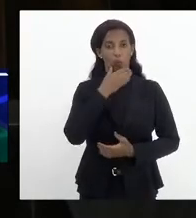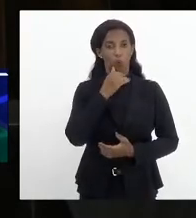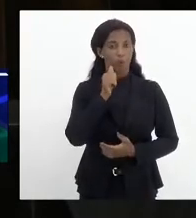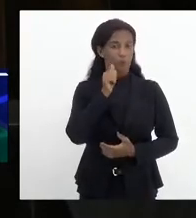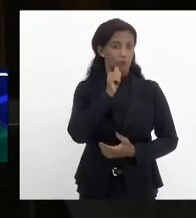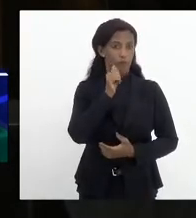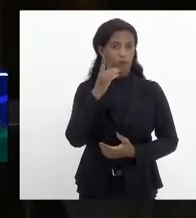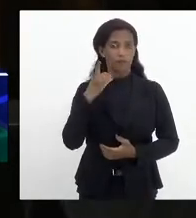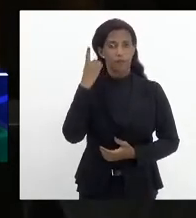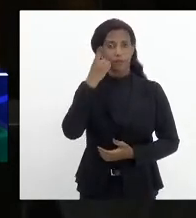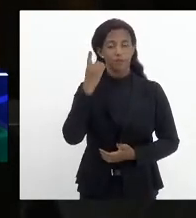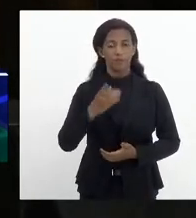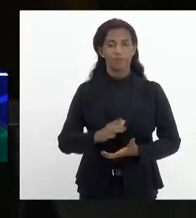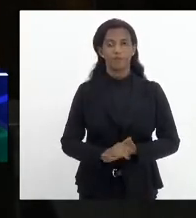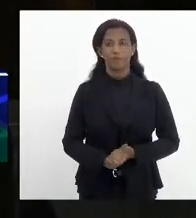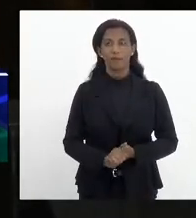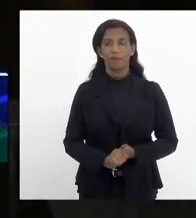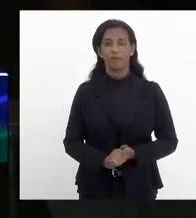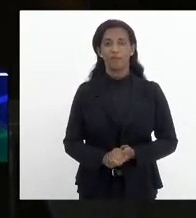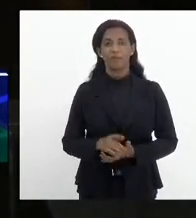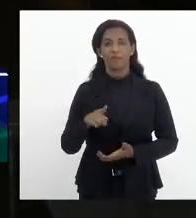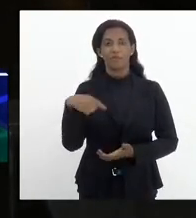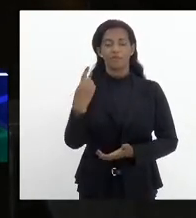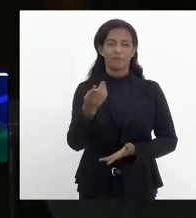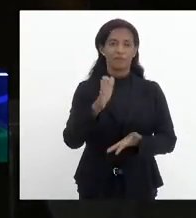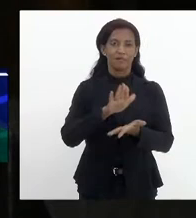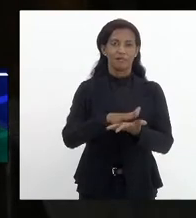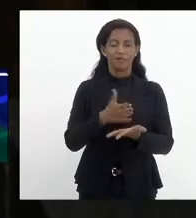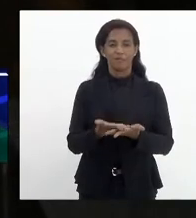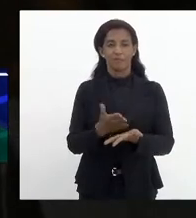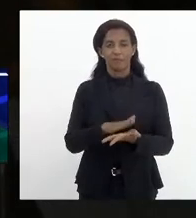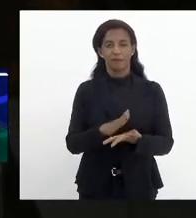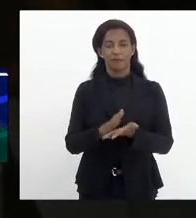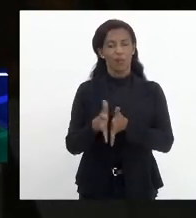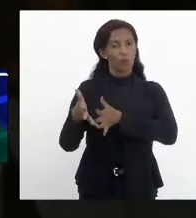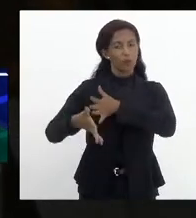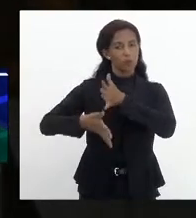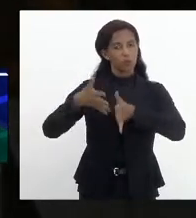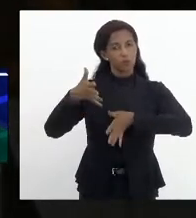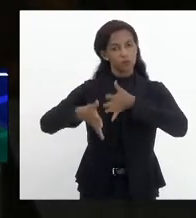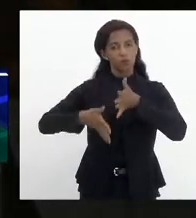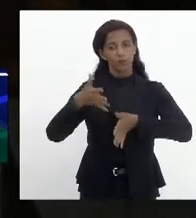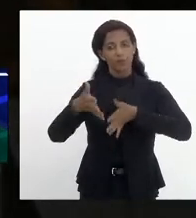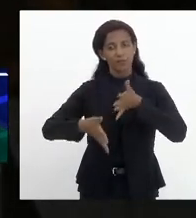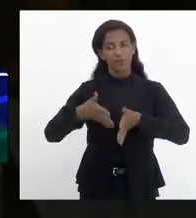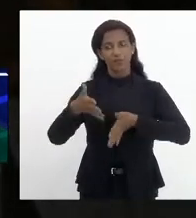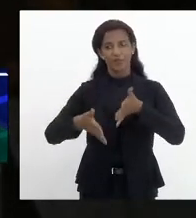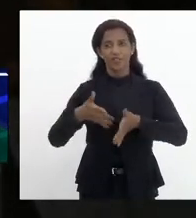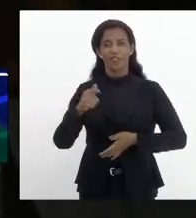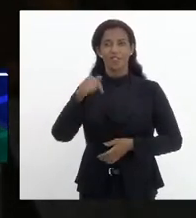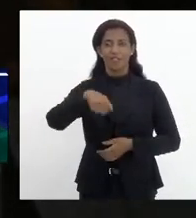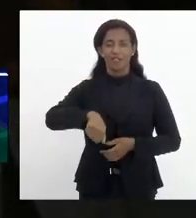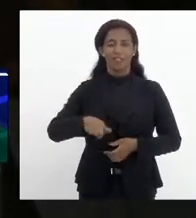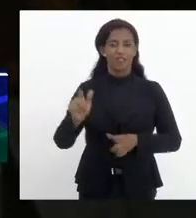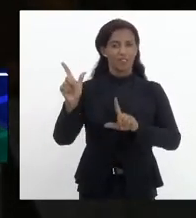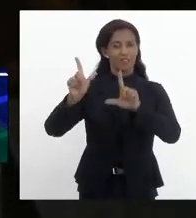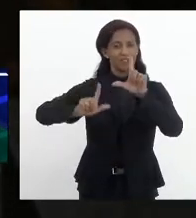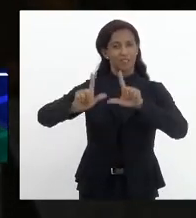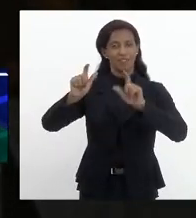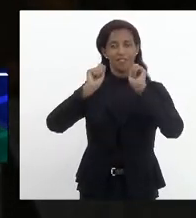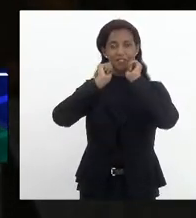deputados, nossas intérpretes da linguagem de Libra, da nossa TV